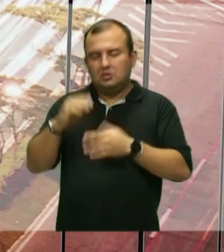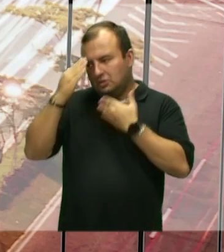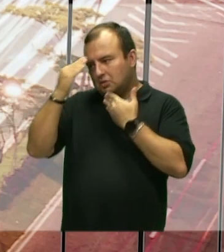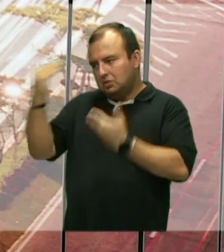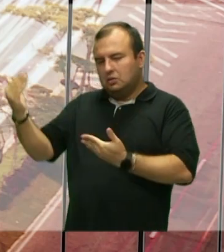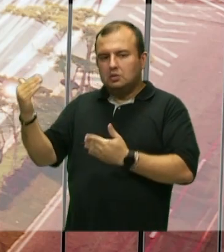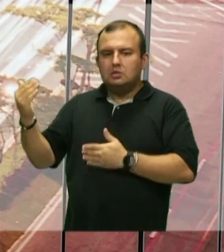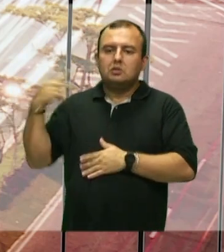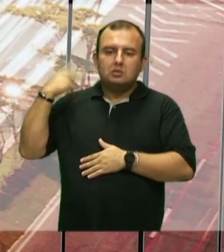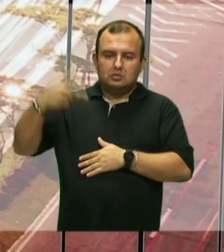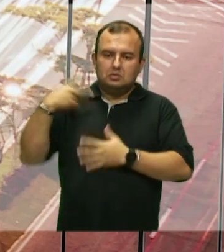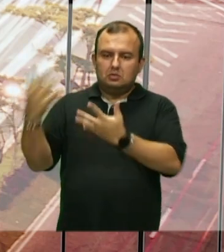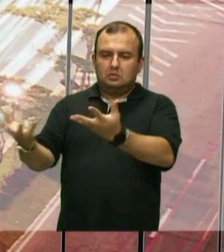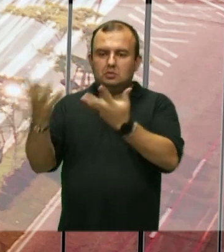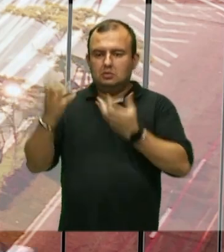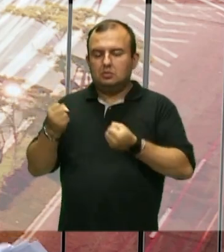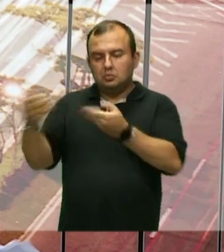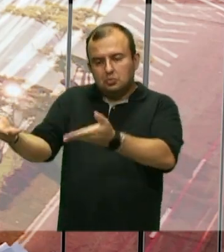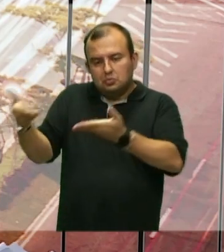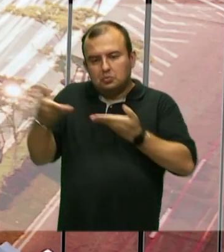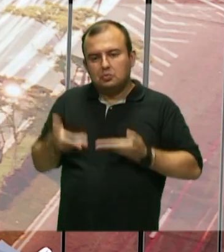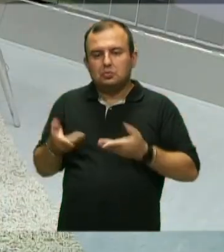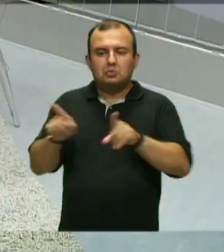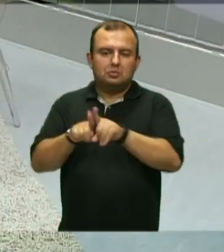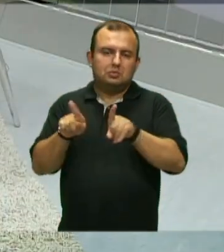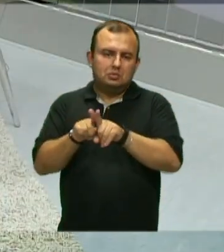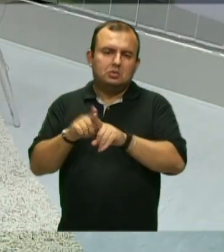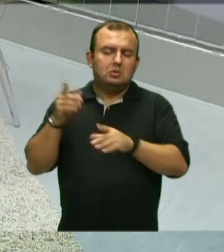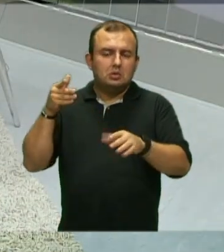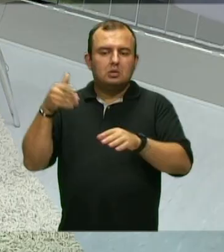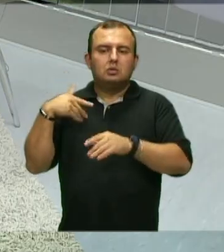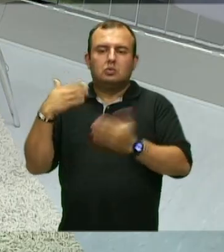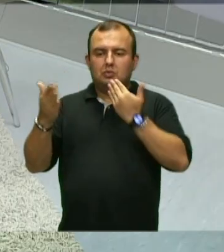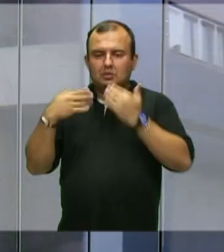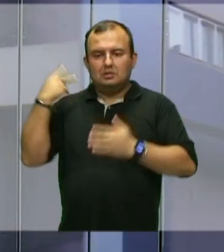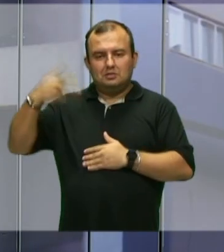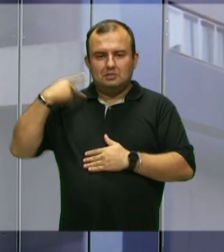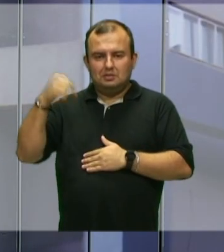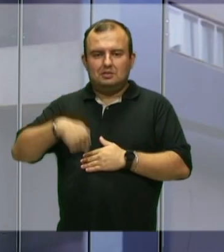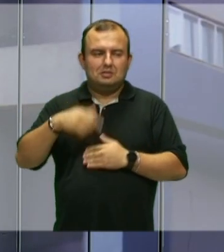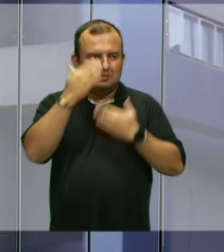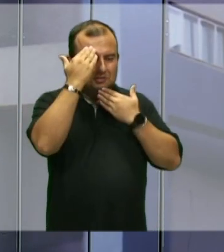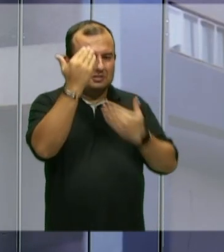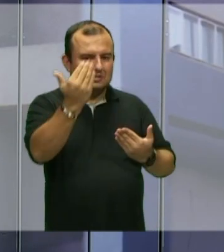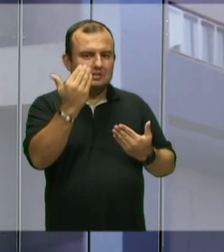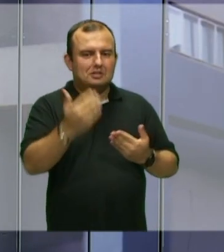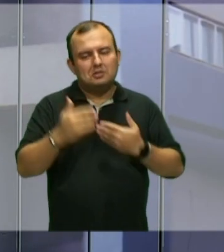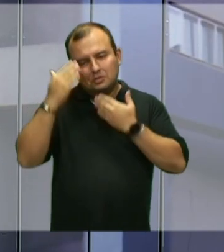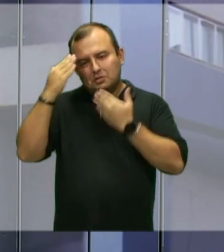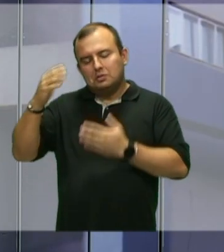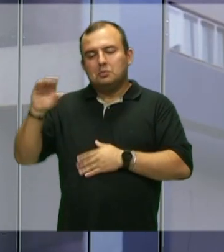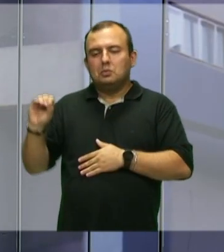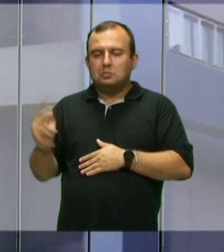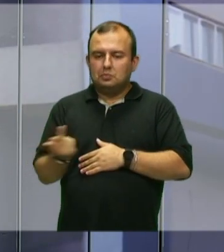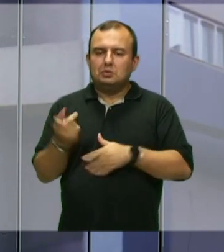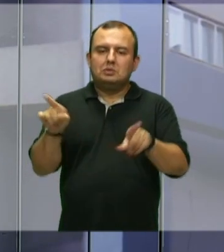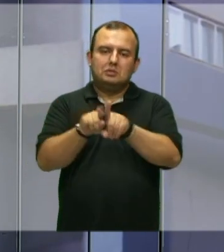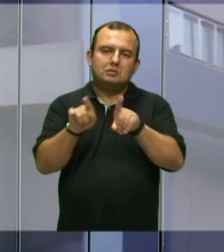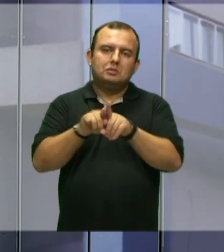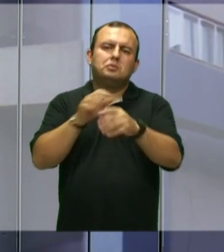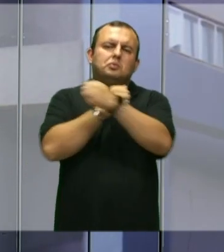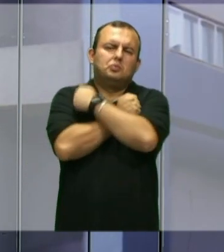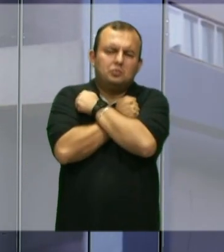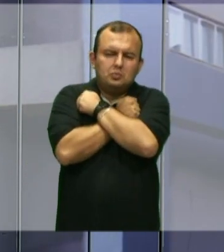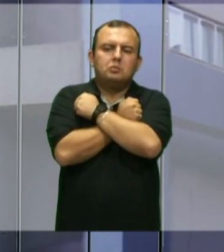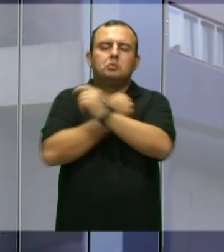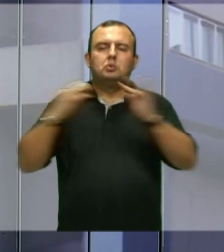obrigado, vereador, por aceitar o convite e participar conosco de mais um Fala Vereador. Eu é que agradeço, Maurício. Obrigado pela oportunidade. Quero deixar um forte